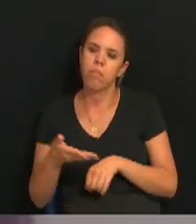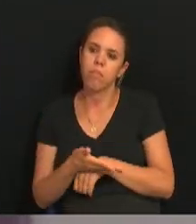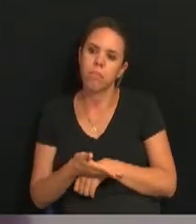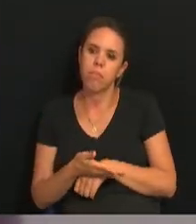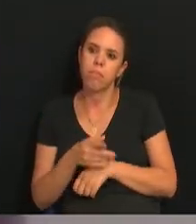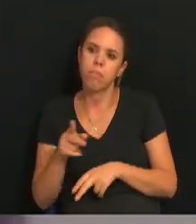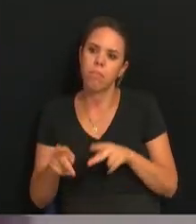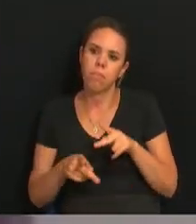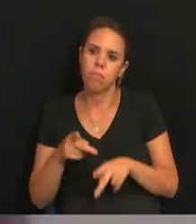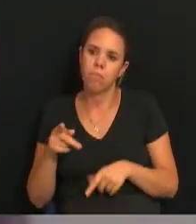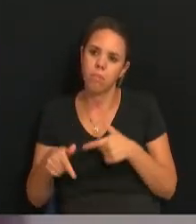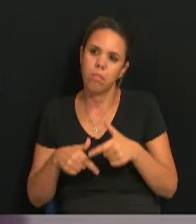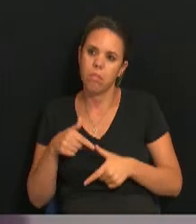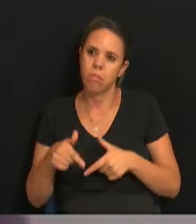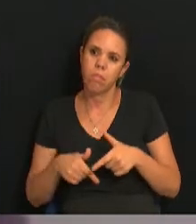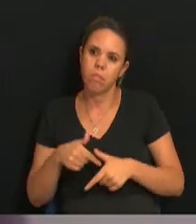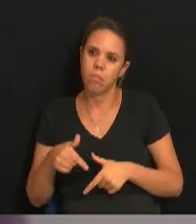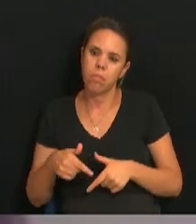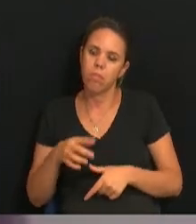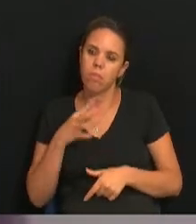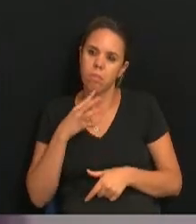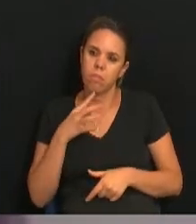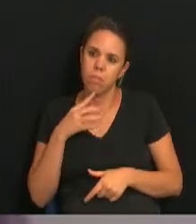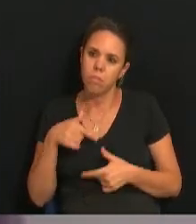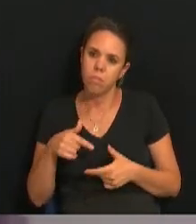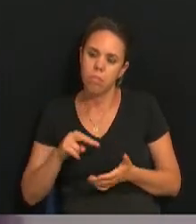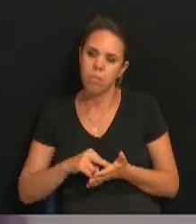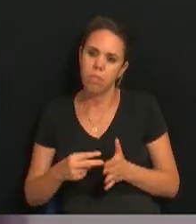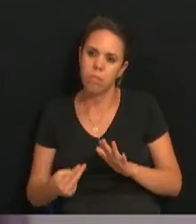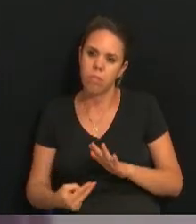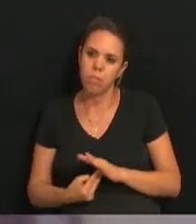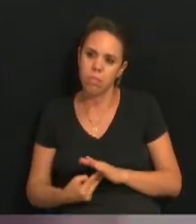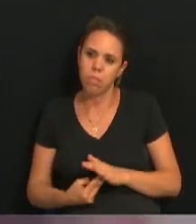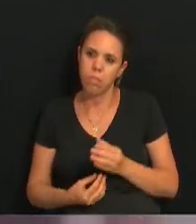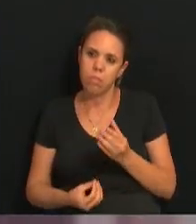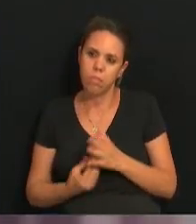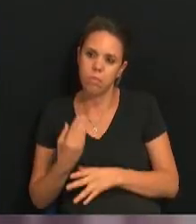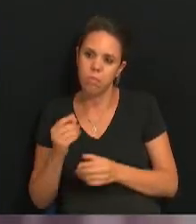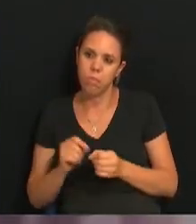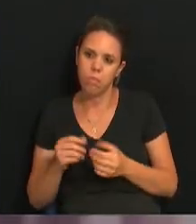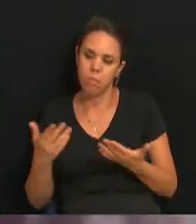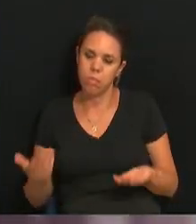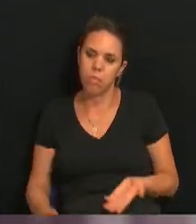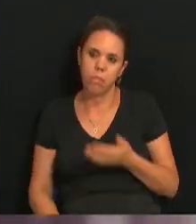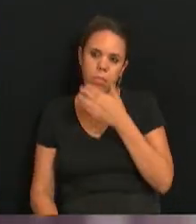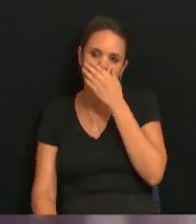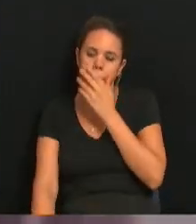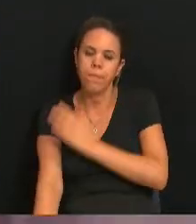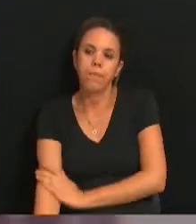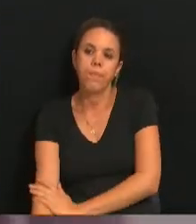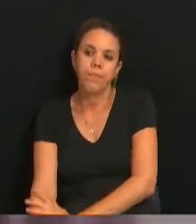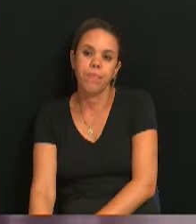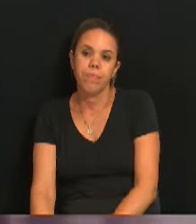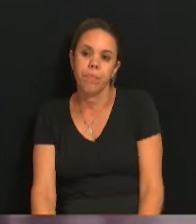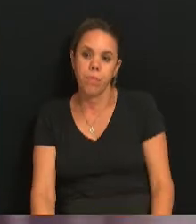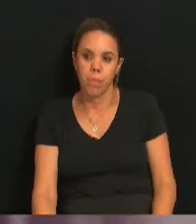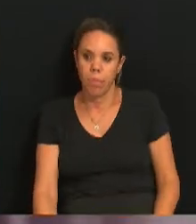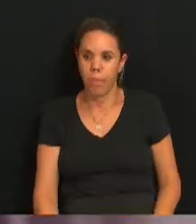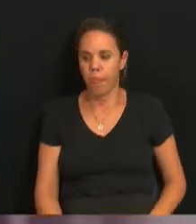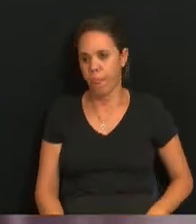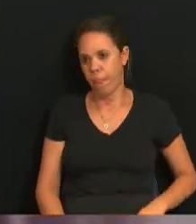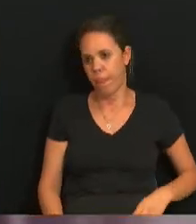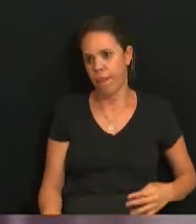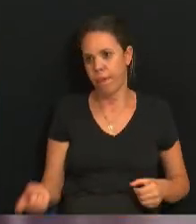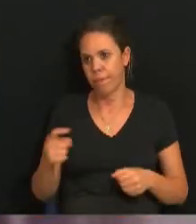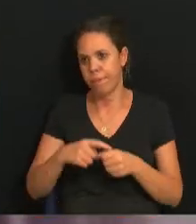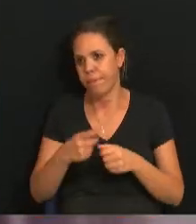comunidade, com esse trabalho, vai conhecer e vai ter um significado para realizar. Outro é aí eu volto a falar